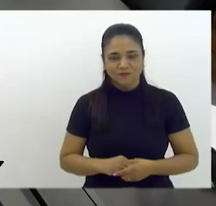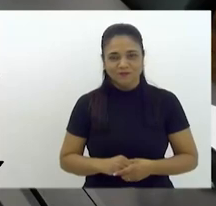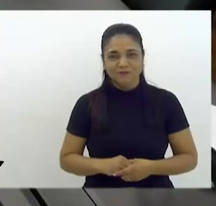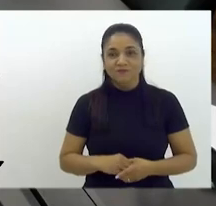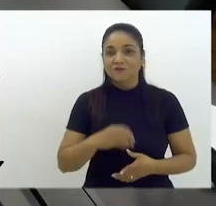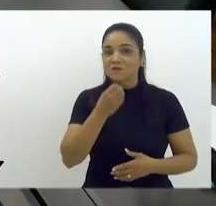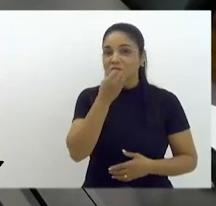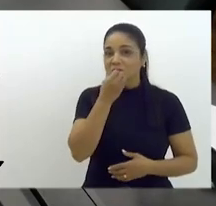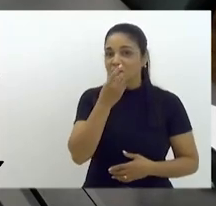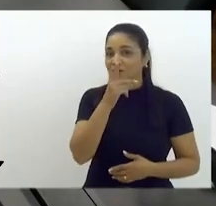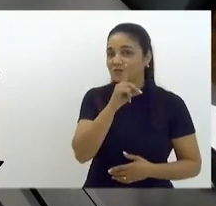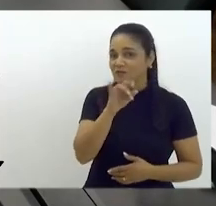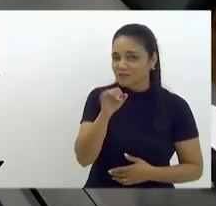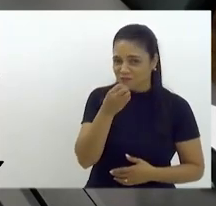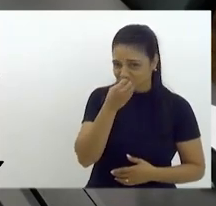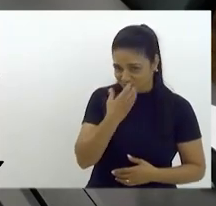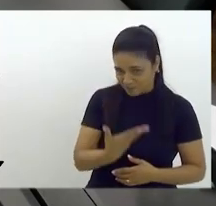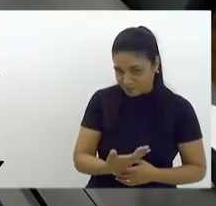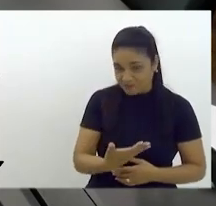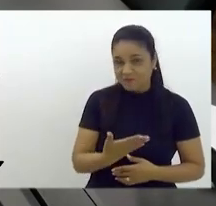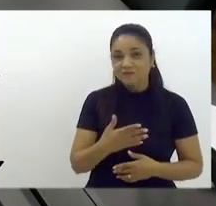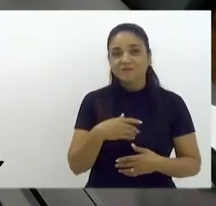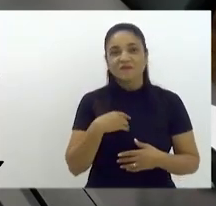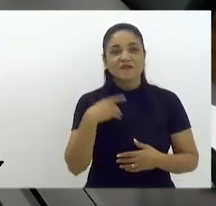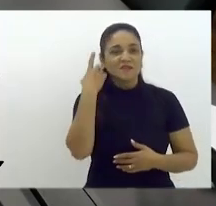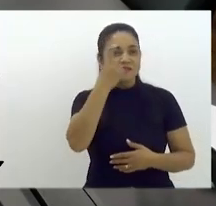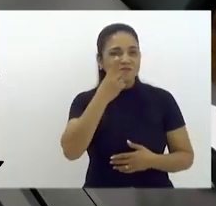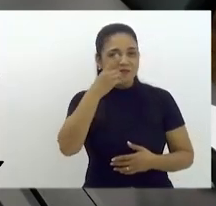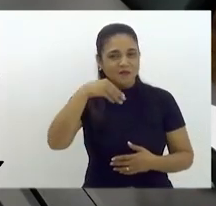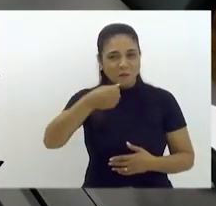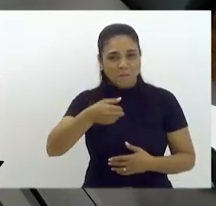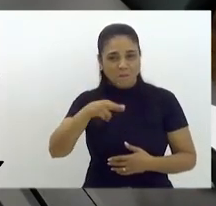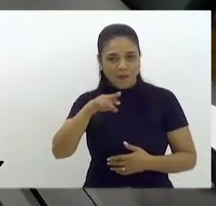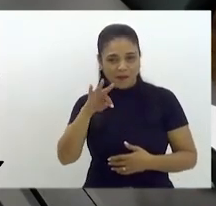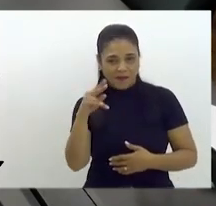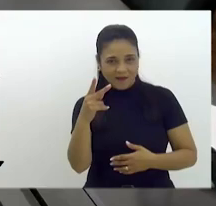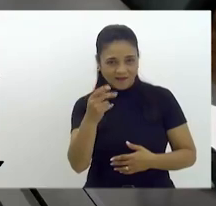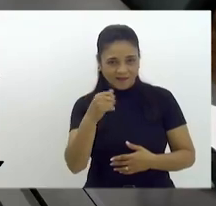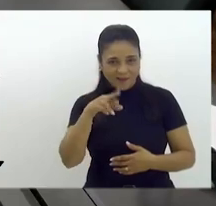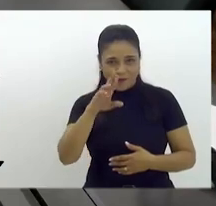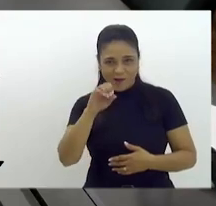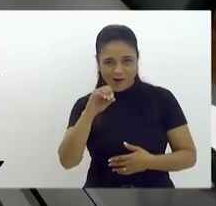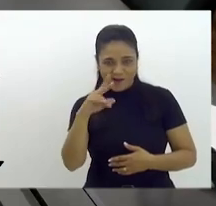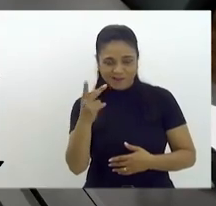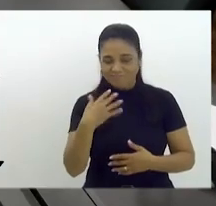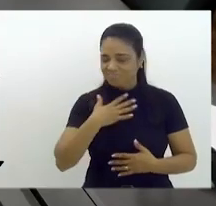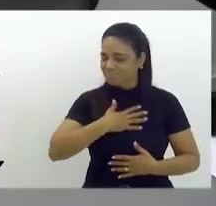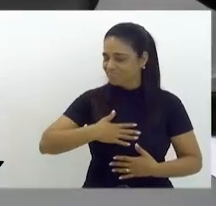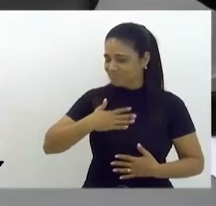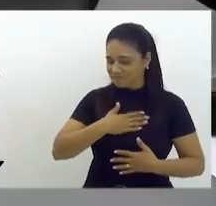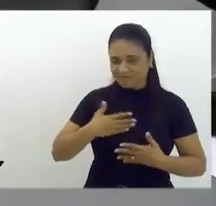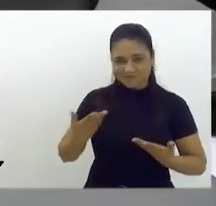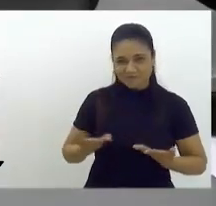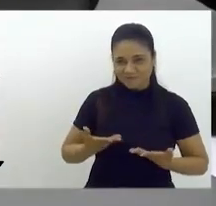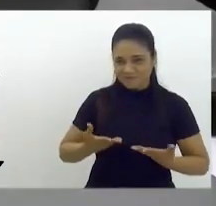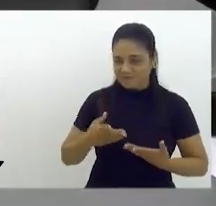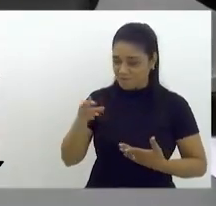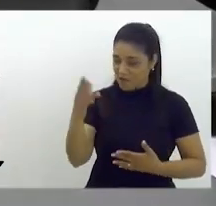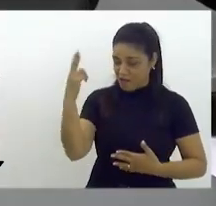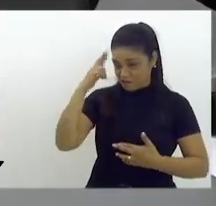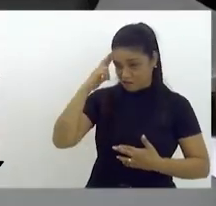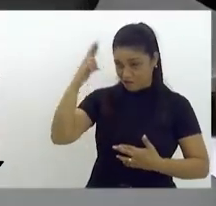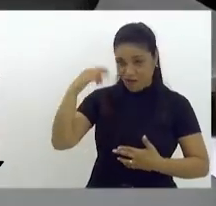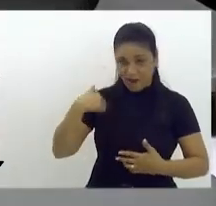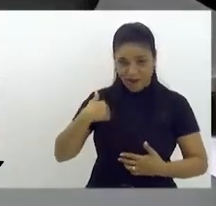bem Bom dia deputada Marta Rocha um prazer tá com a senhora aqui minha chefe